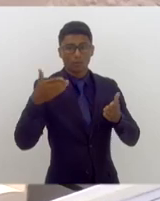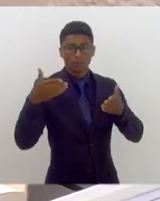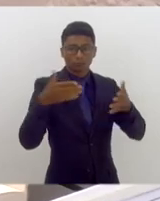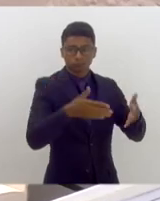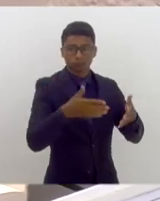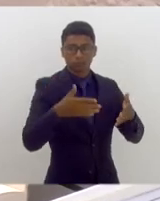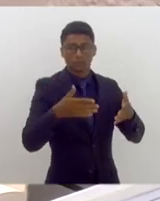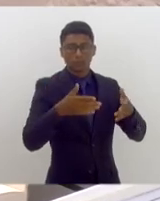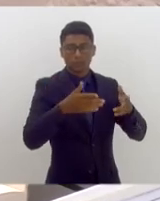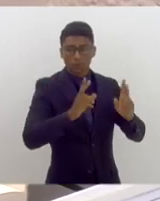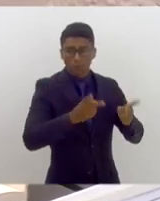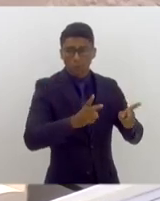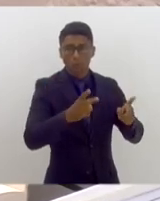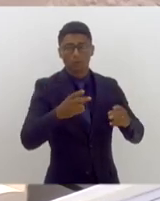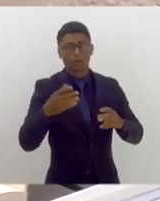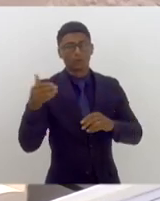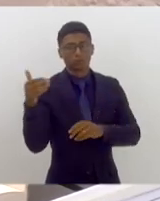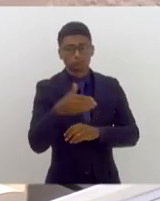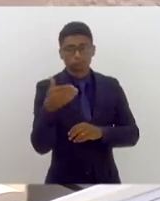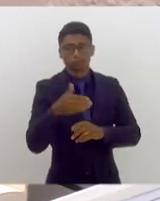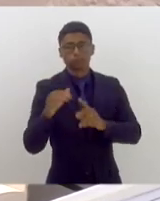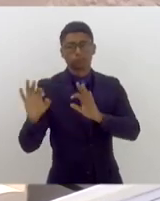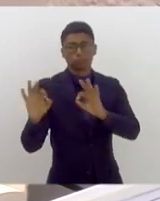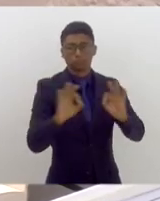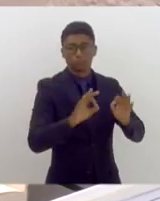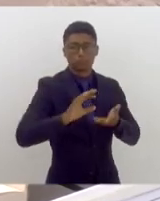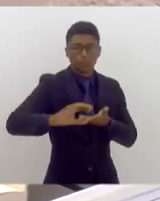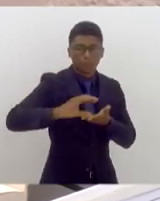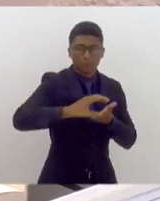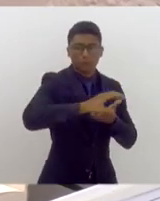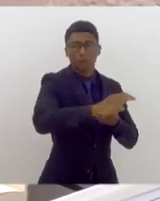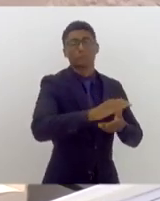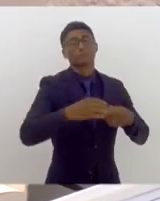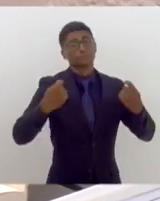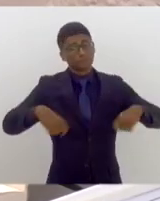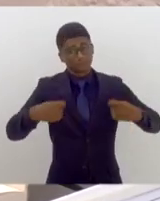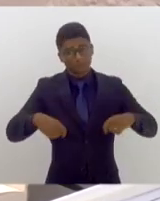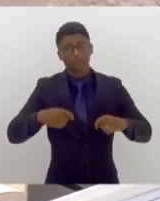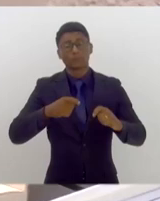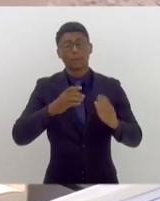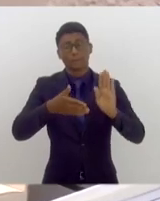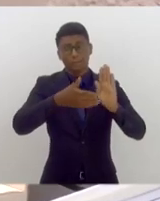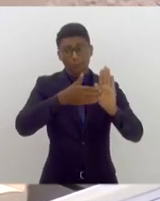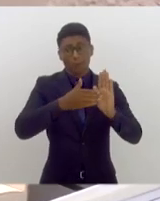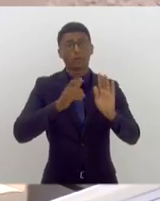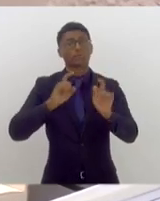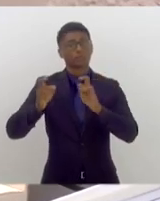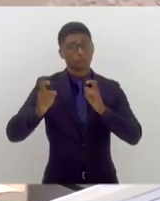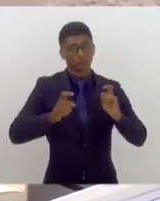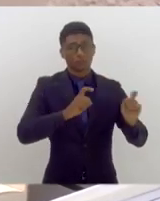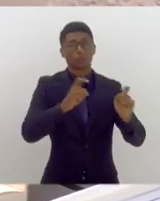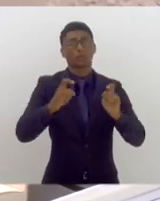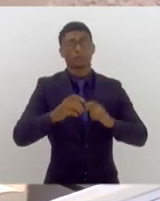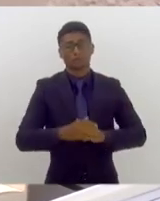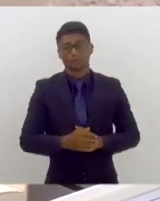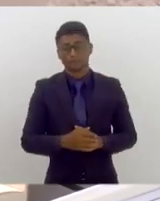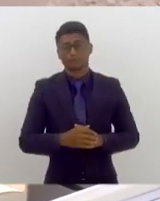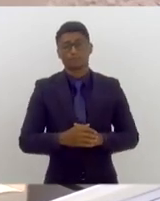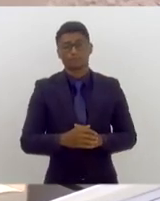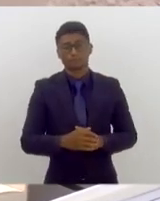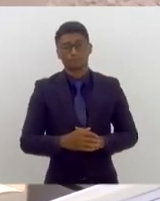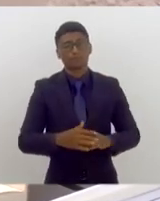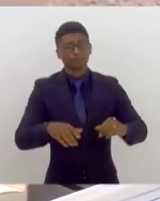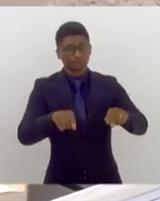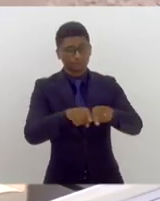das propostas que tem que estar em discussão e que a gente tem que aprofundar e, quem sabe, colocar já também